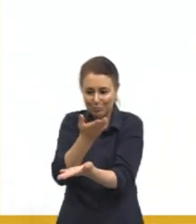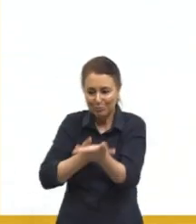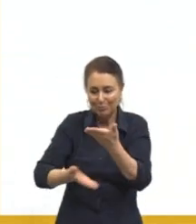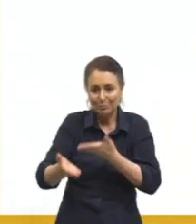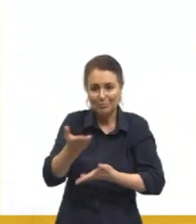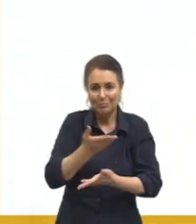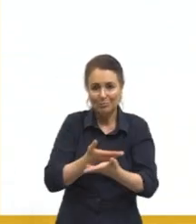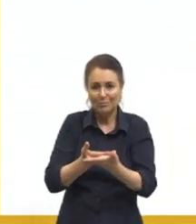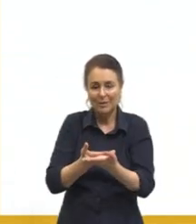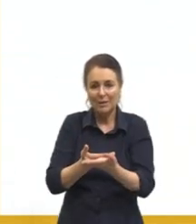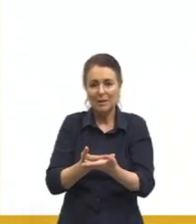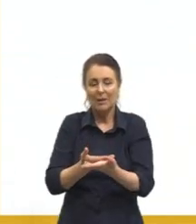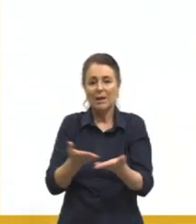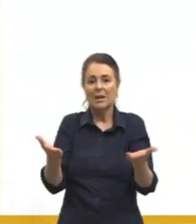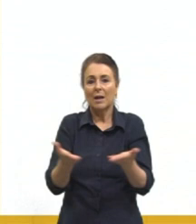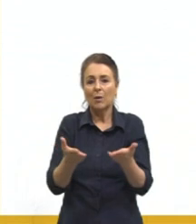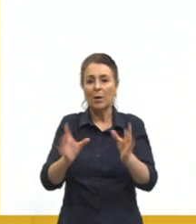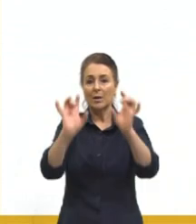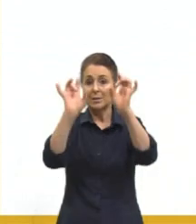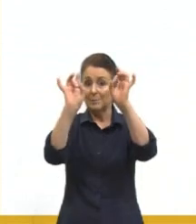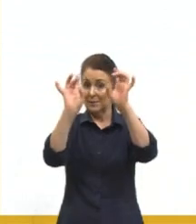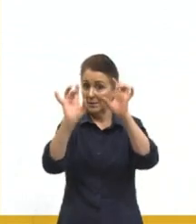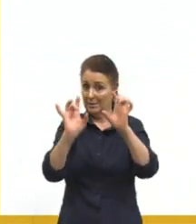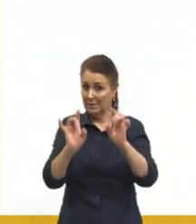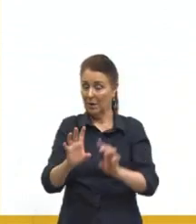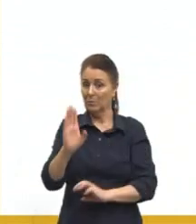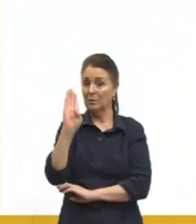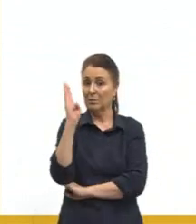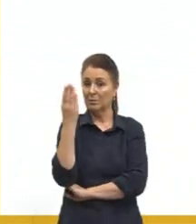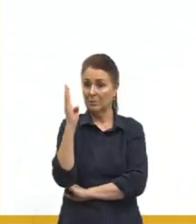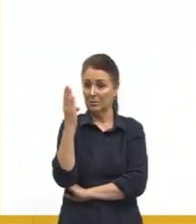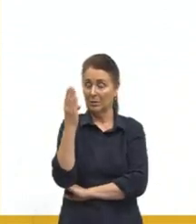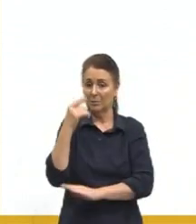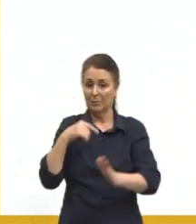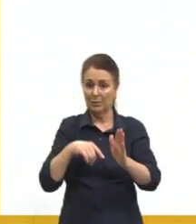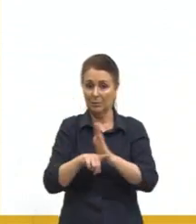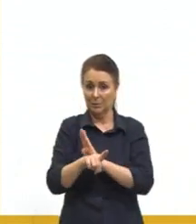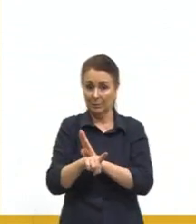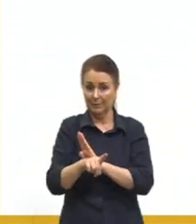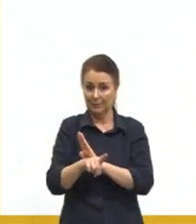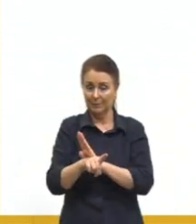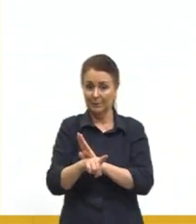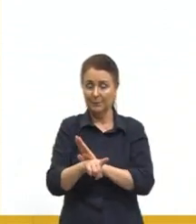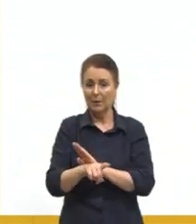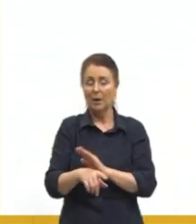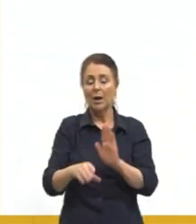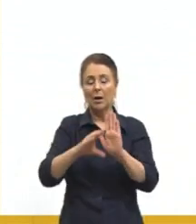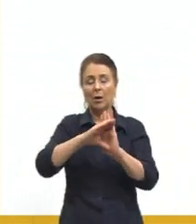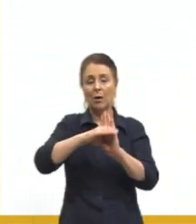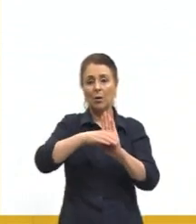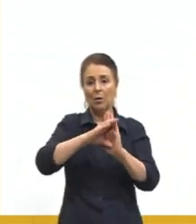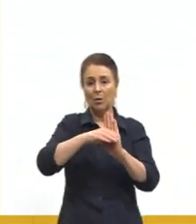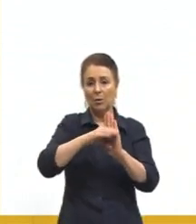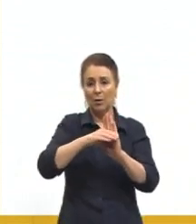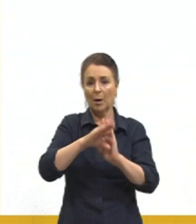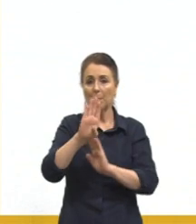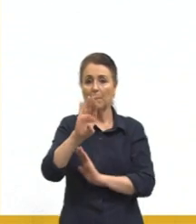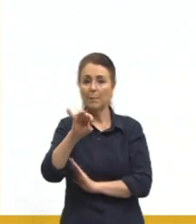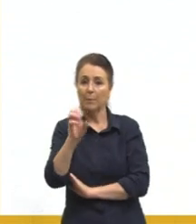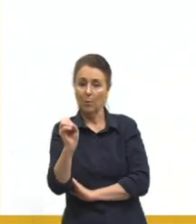E chegamos agora numa específica da biologia né então aqui conceito da Bio